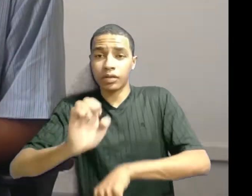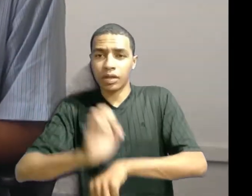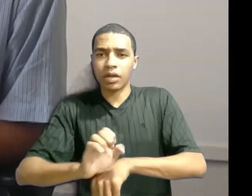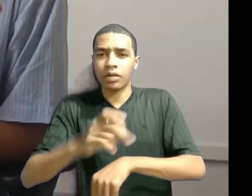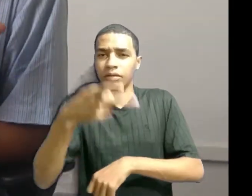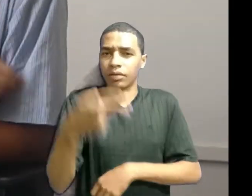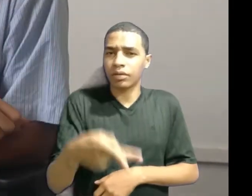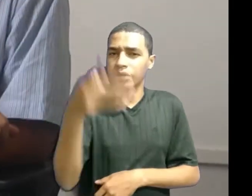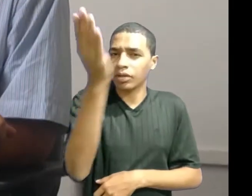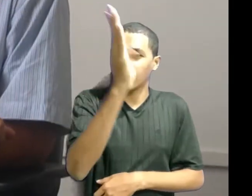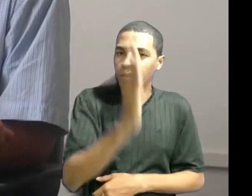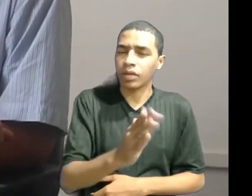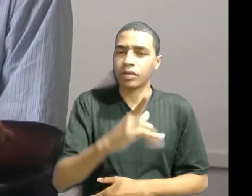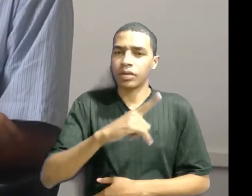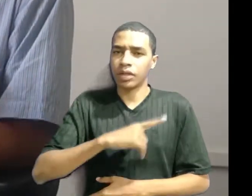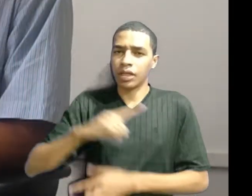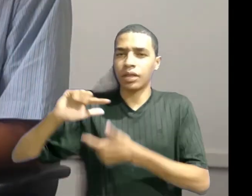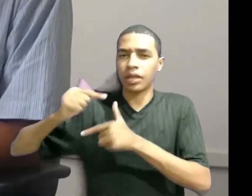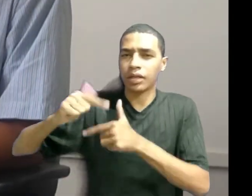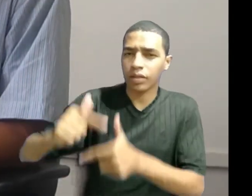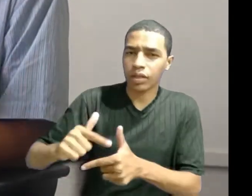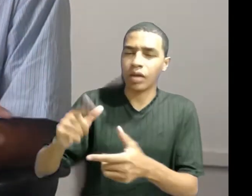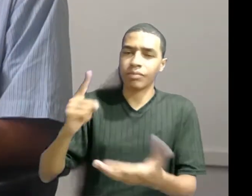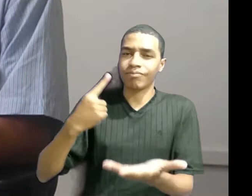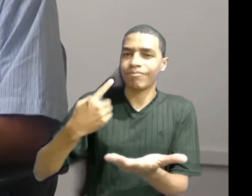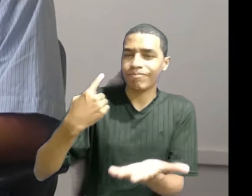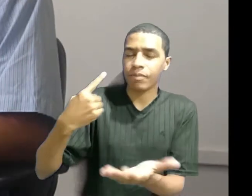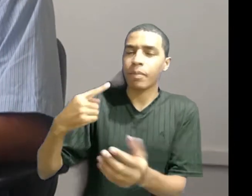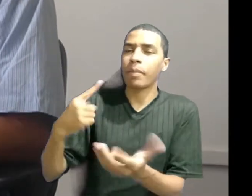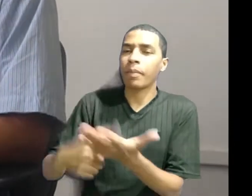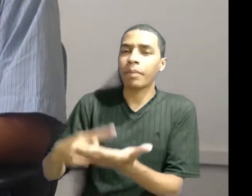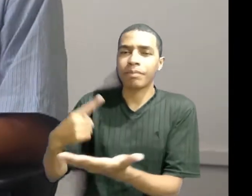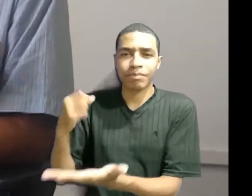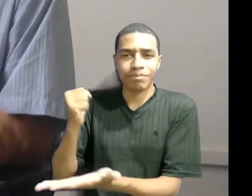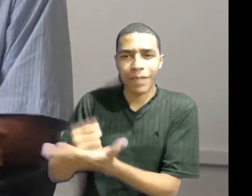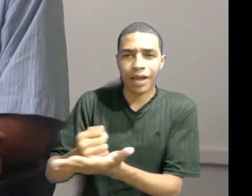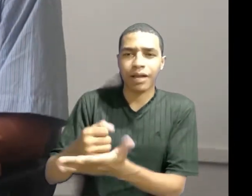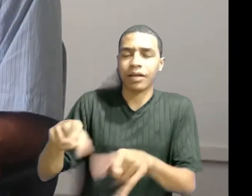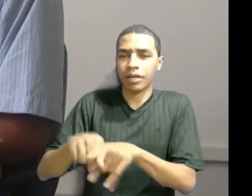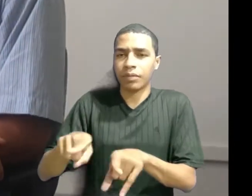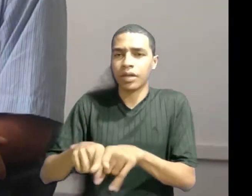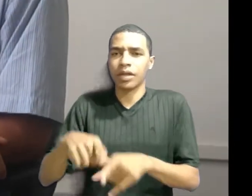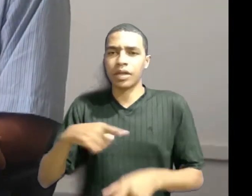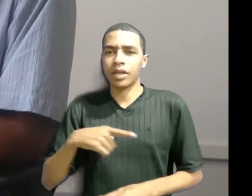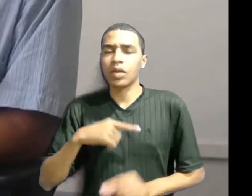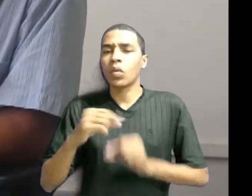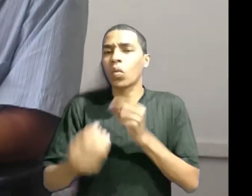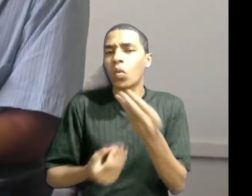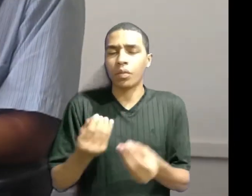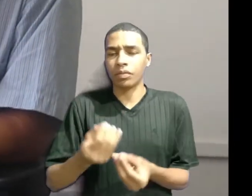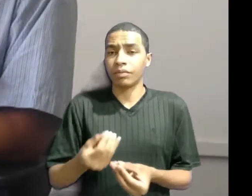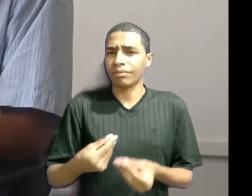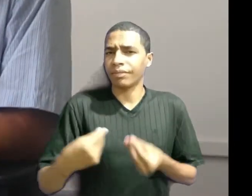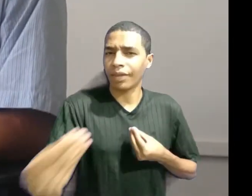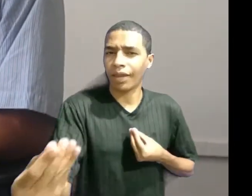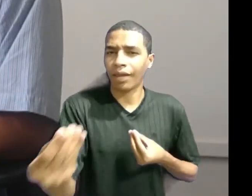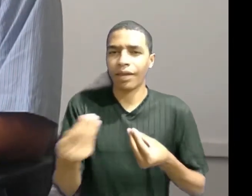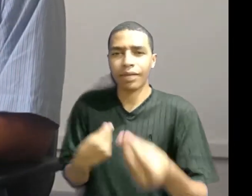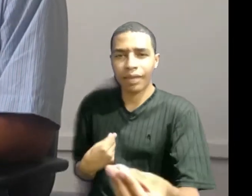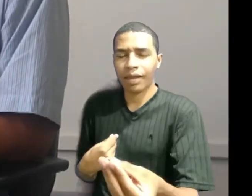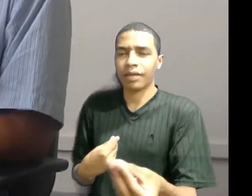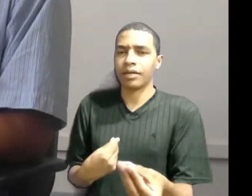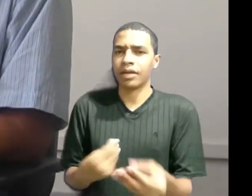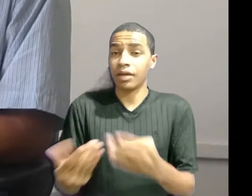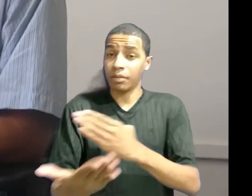de traços tradicionais, de relação de dominação tradicional. O clientelismo, né? O toma lá da